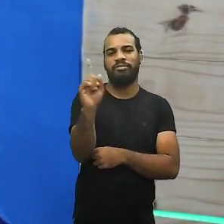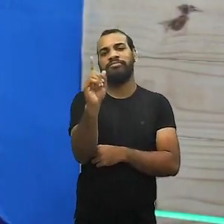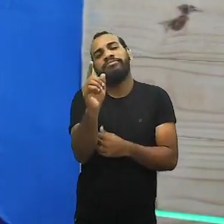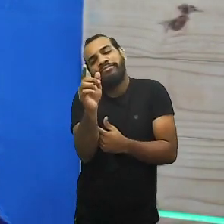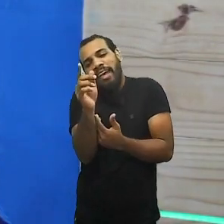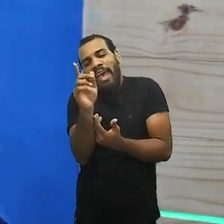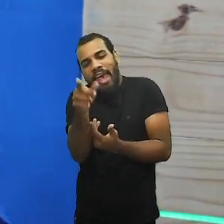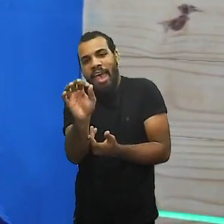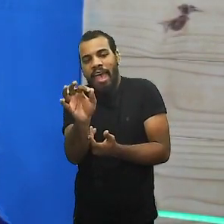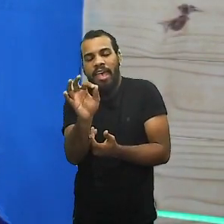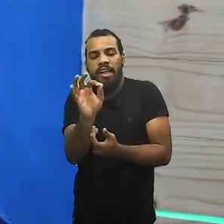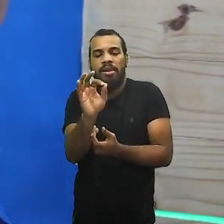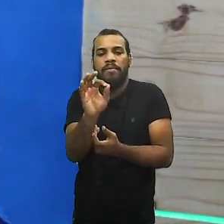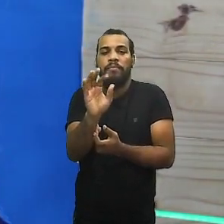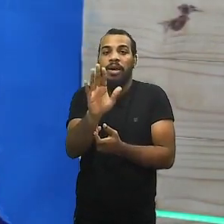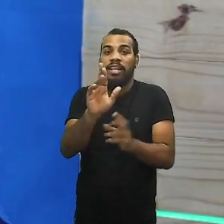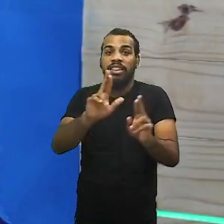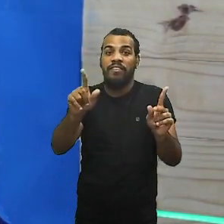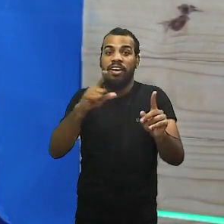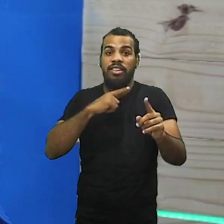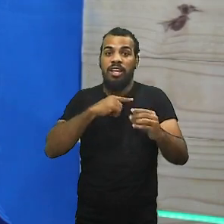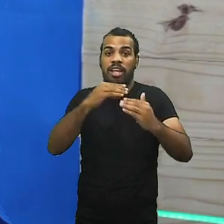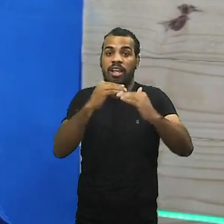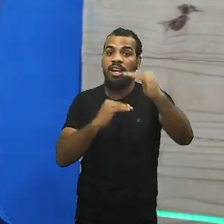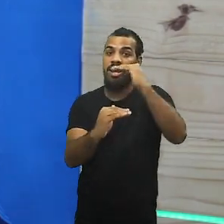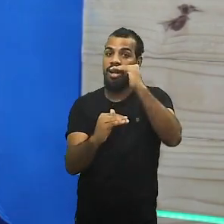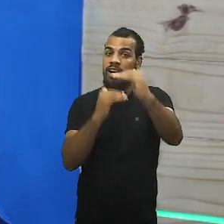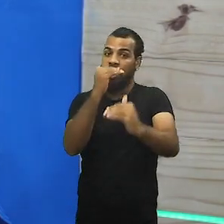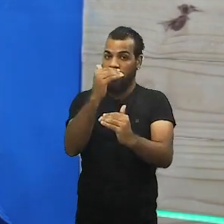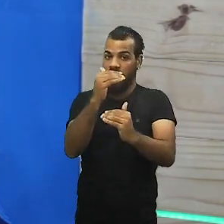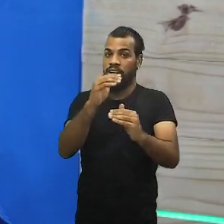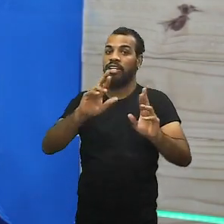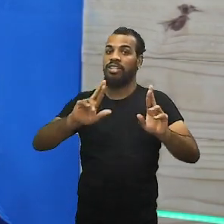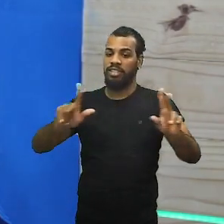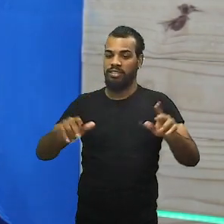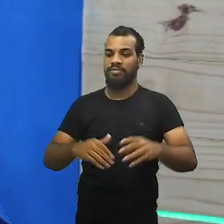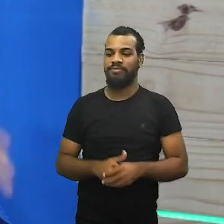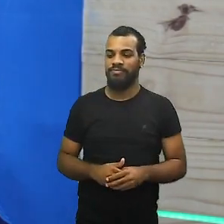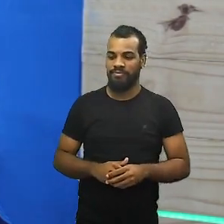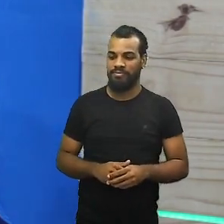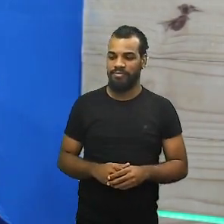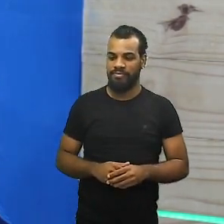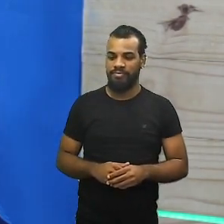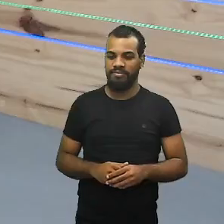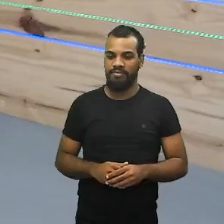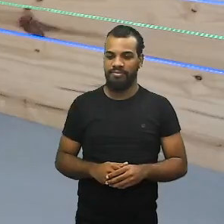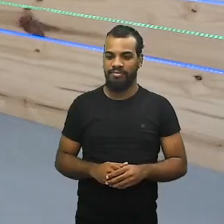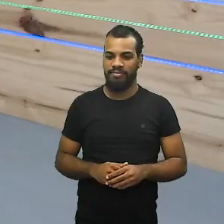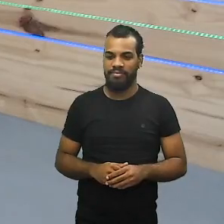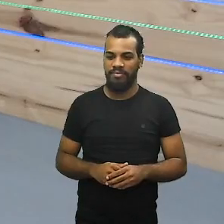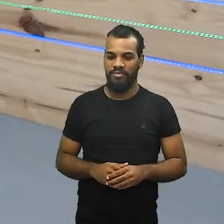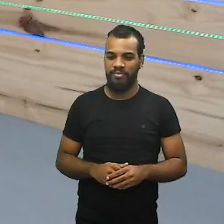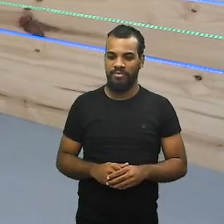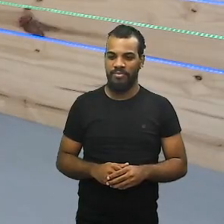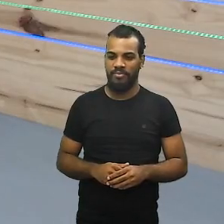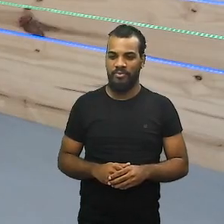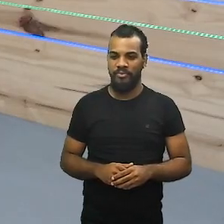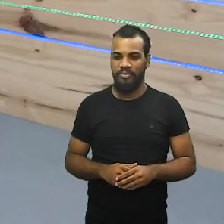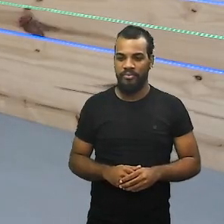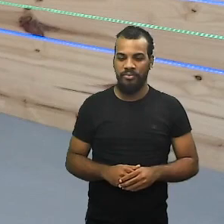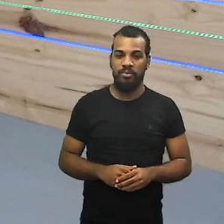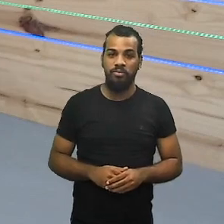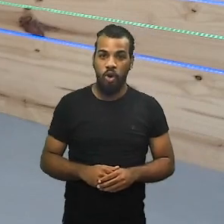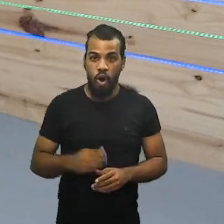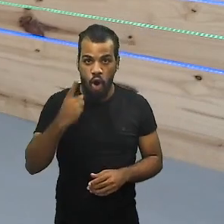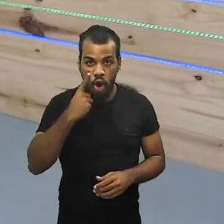É, a mesma coisa da outra. A diferença é que você só tem o começo dos quimiosintetizantes, beleza? Betão, bota aí na tela. Aí, olha,